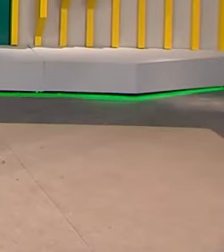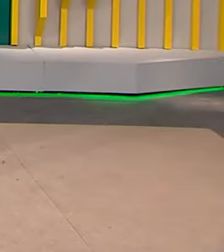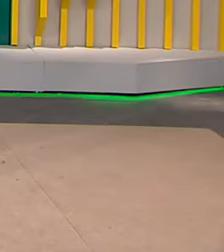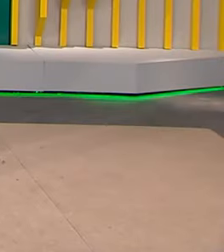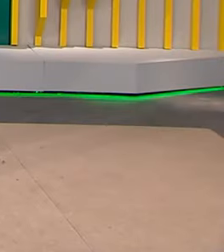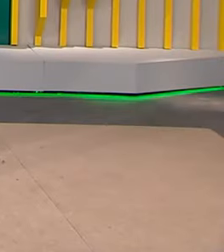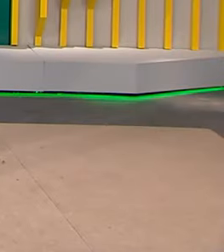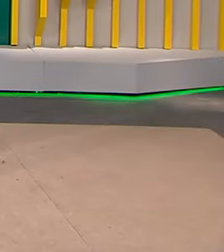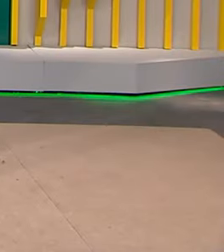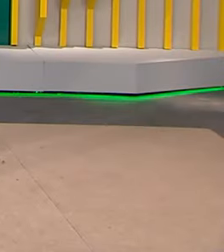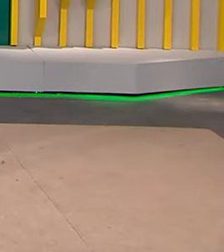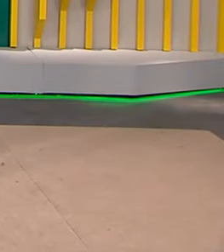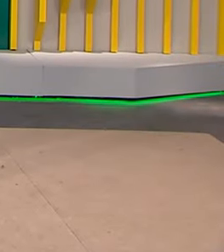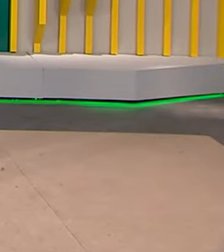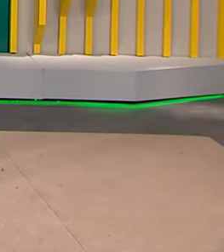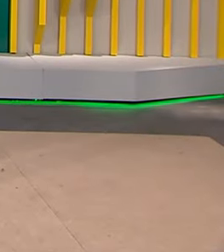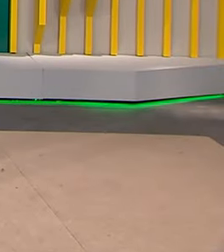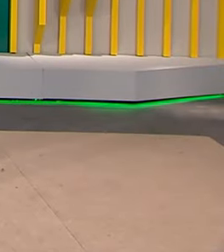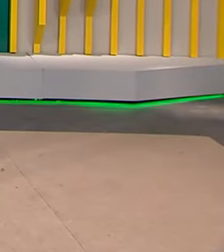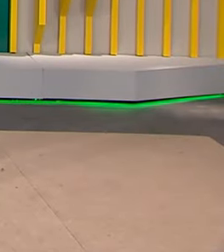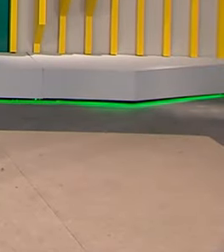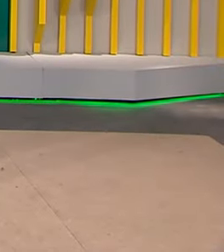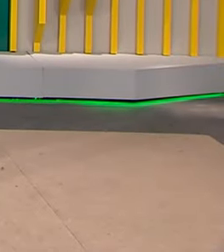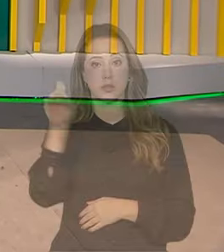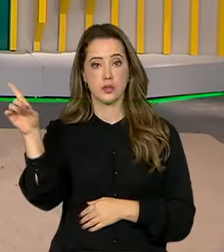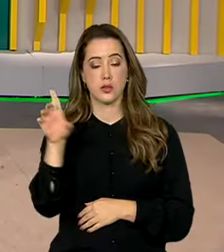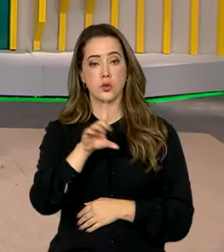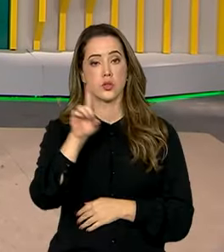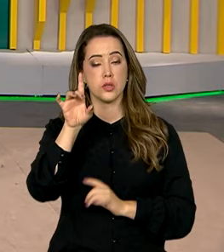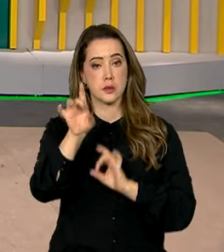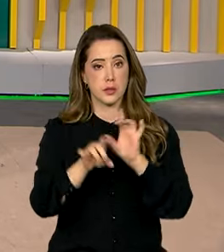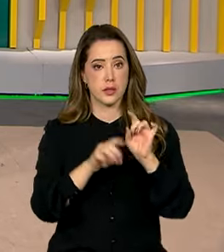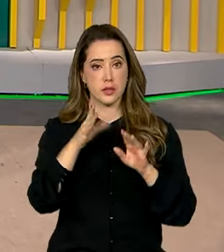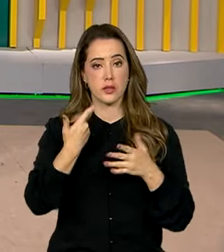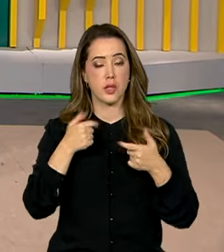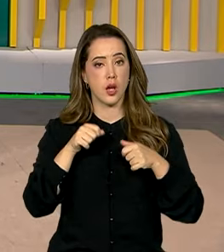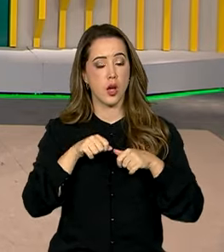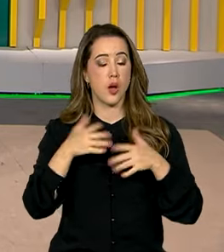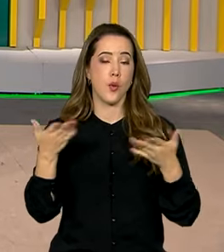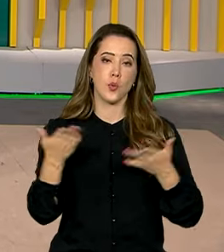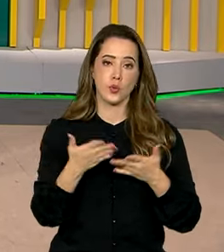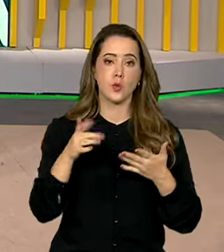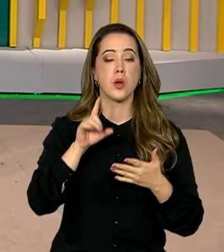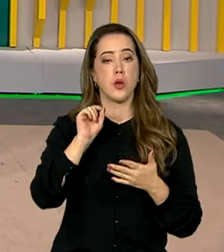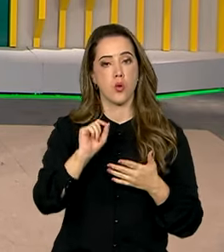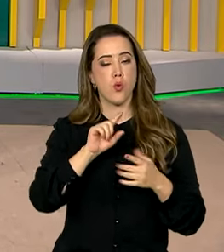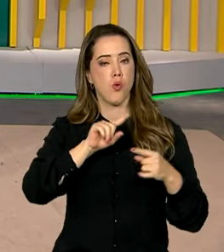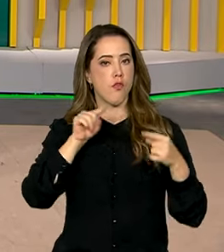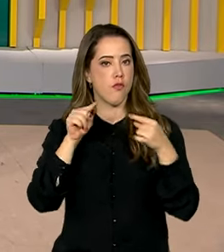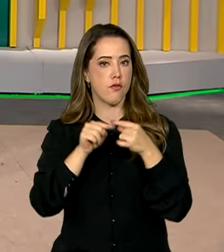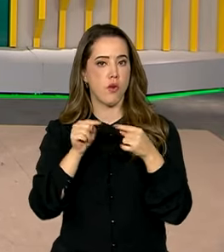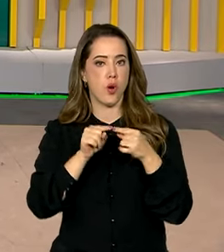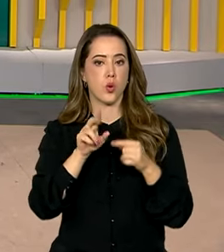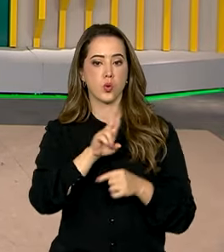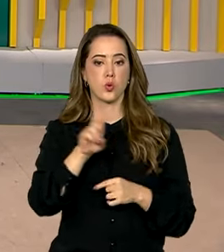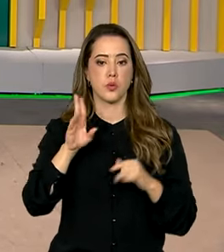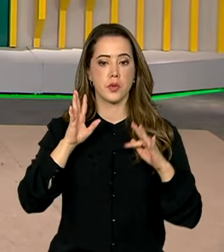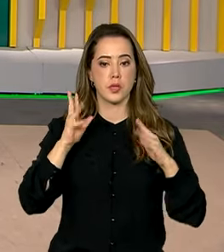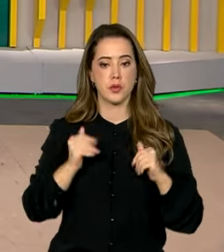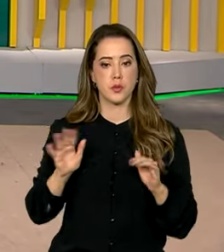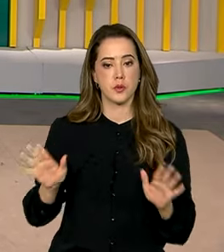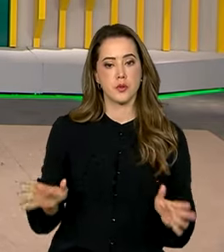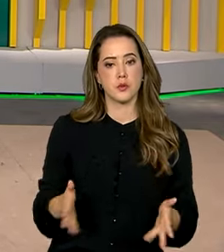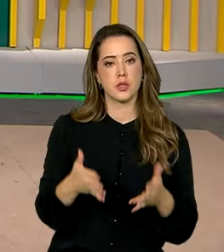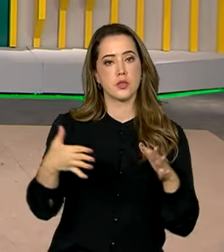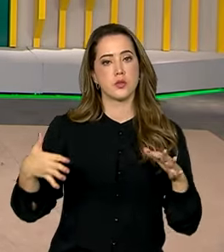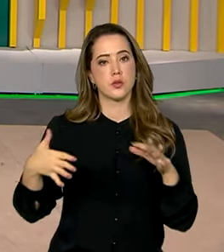E nós começamos esta edição do Brasil em Dia com o dia D do mutirão Desenrola Brasil. Foi uma mobilização em conjunto